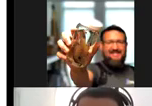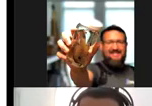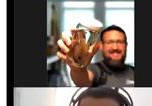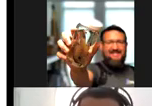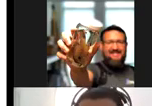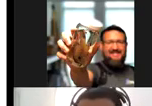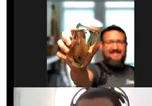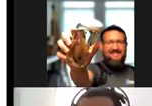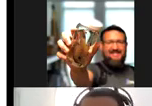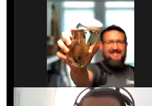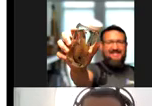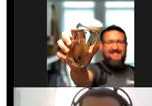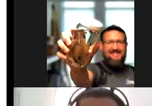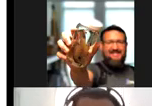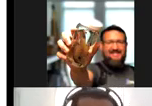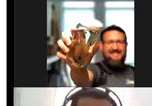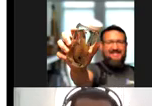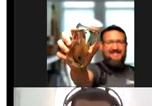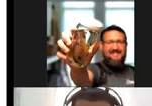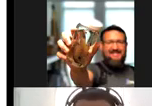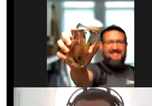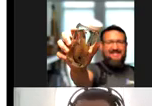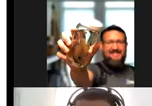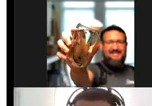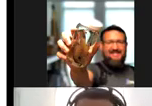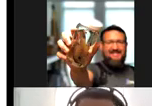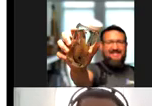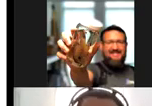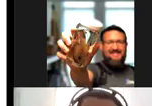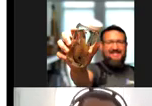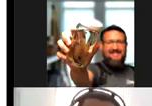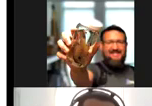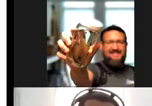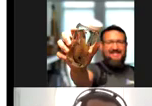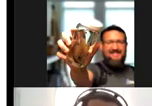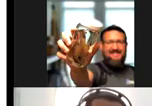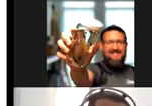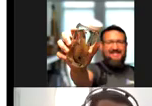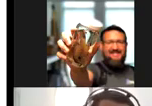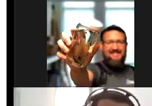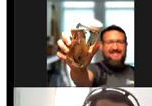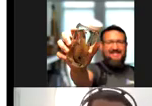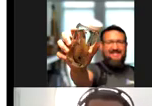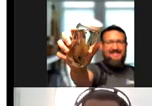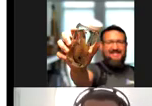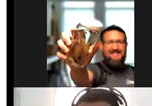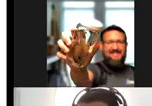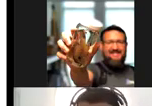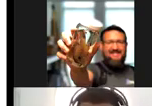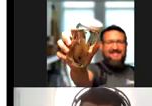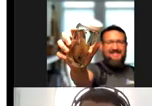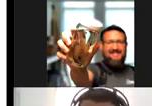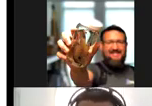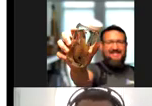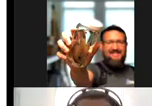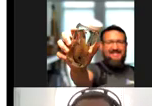perfeita. Mas isso não invalida esses testes, não invalida um teste T, não invalida uma nova, né? Então, só para mostrar que a gente tem pressupostos, a